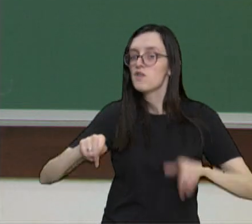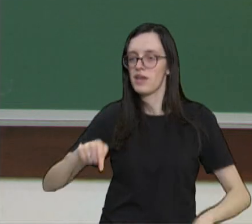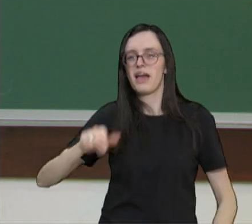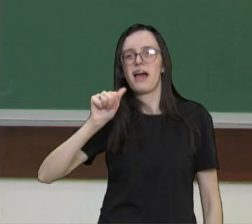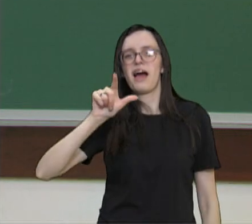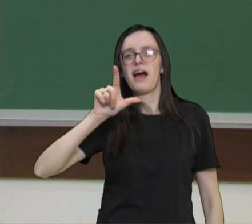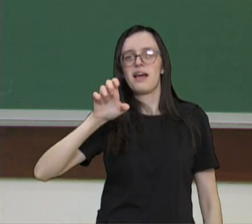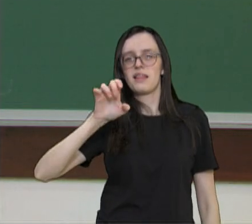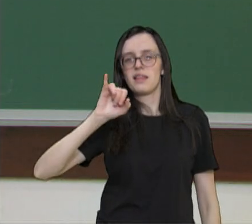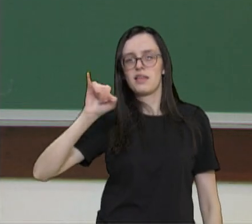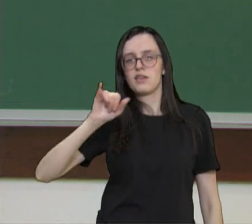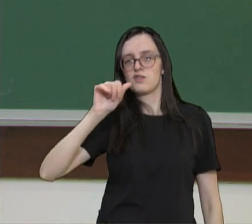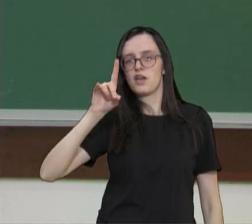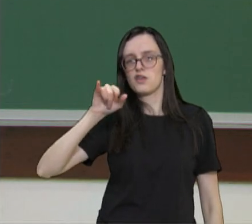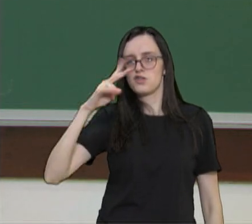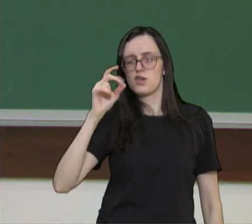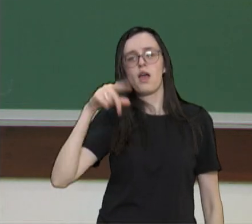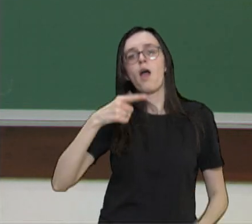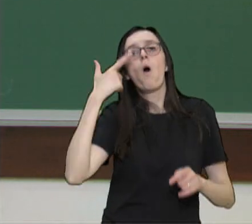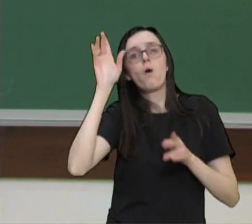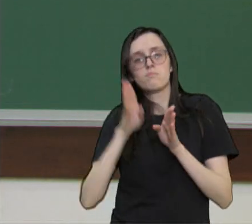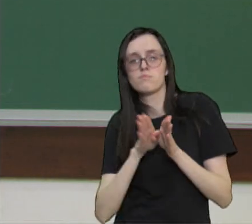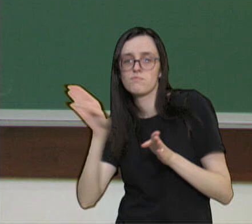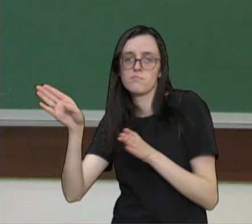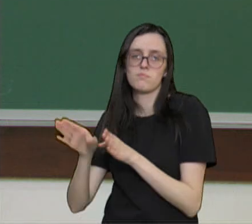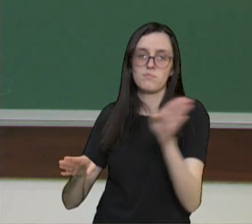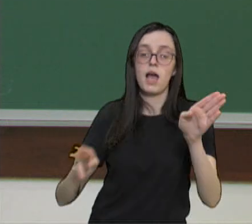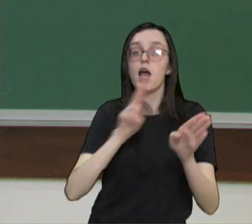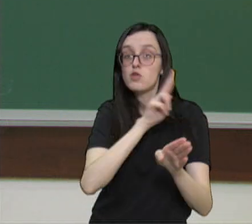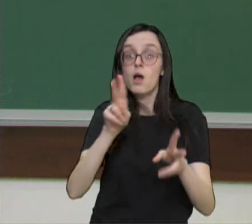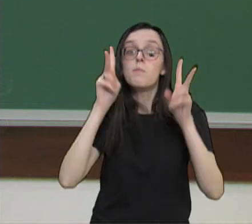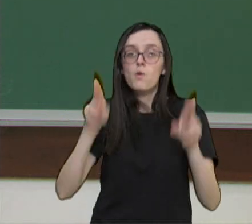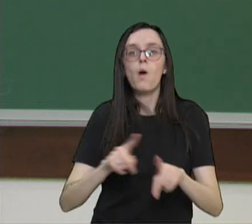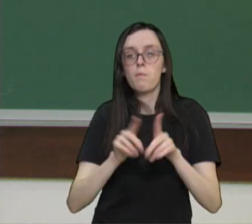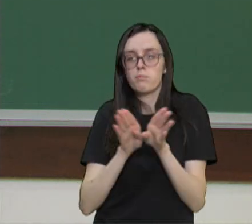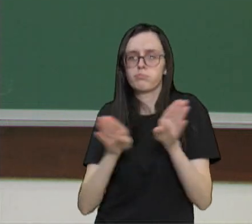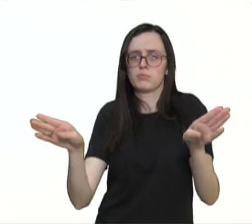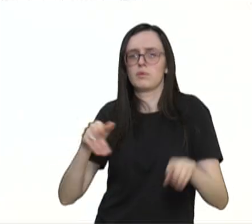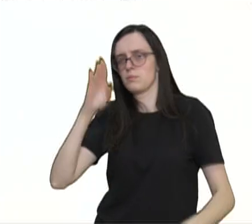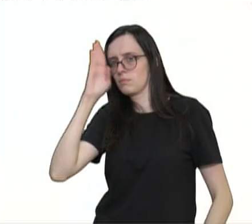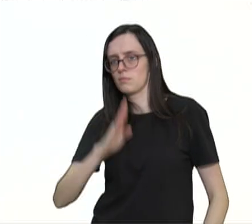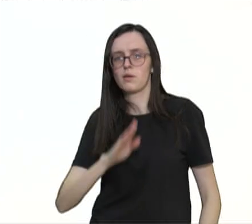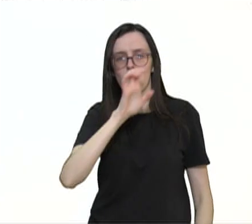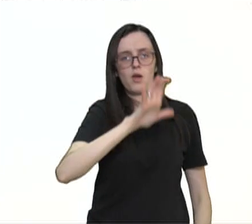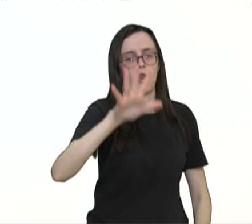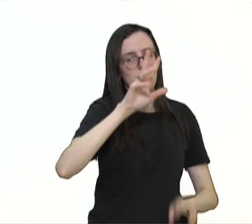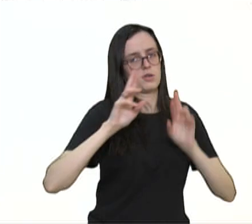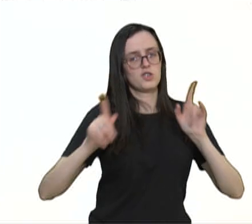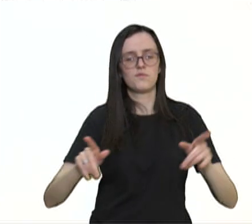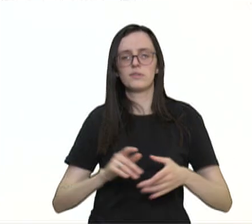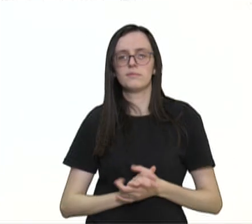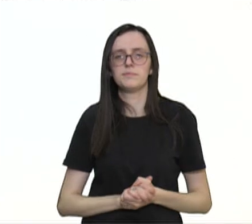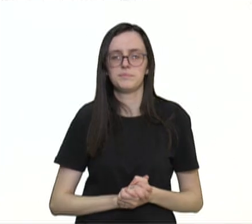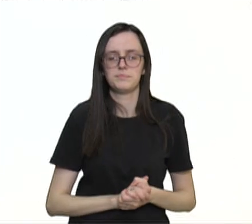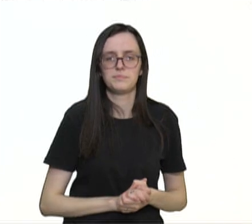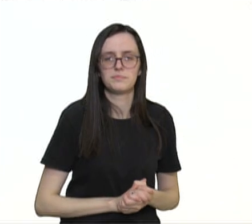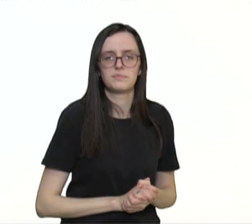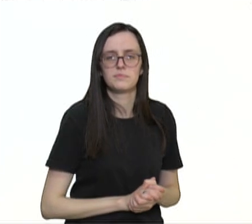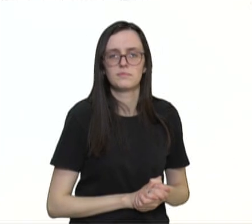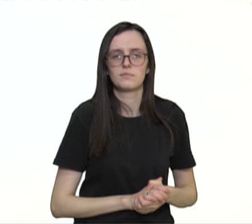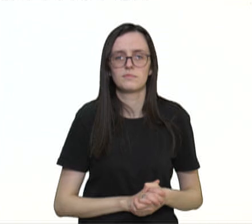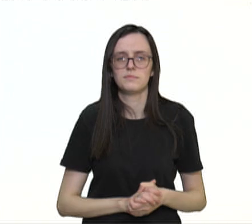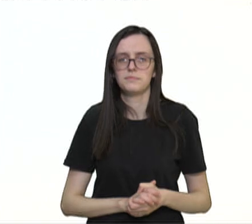barroco de Aleijadinho está muito mais para uma outra tendência do que essa que a gente vai estudar aqui. Ó. Emocional sobre o